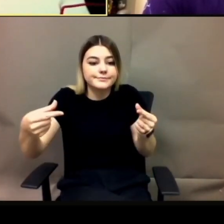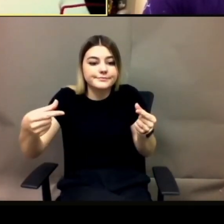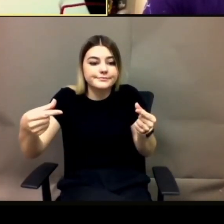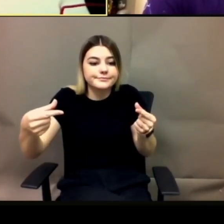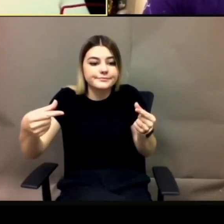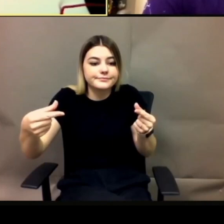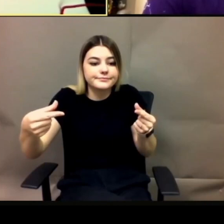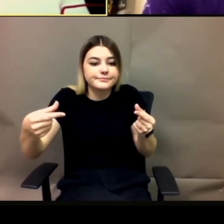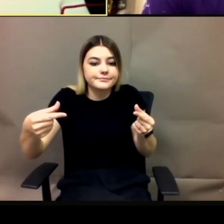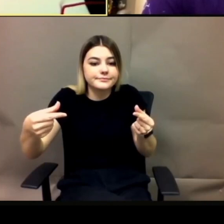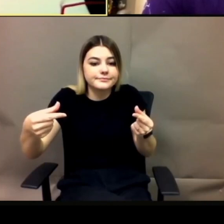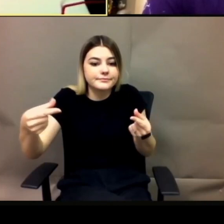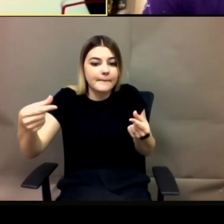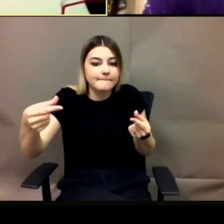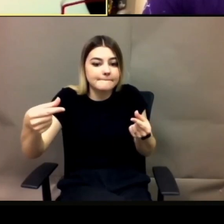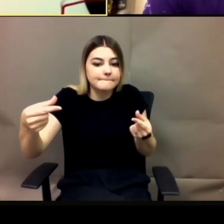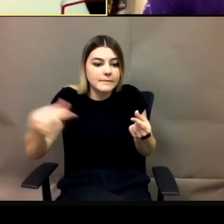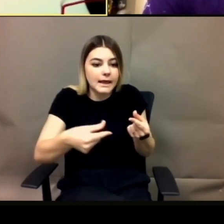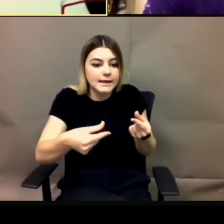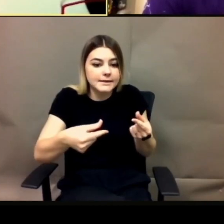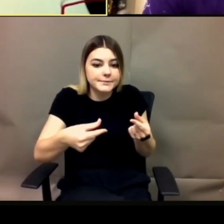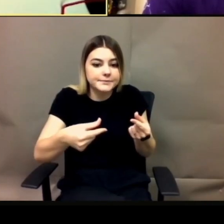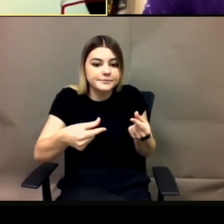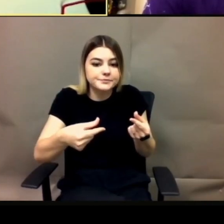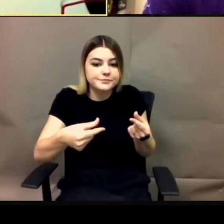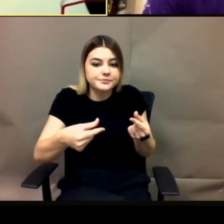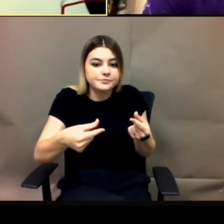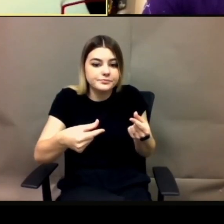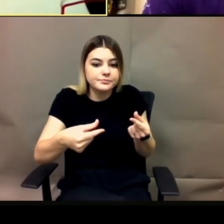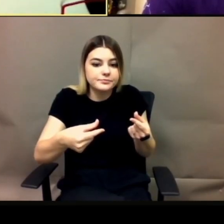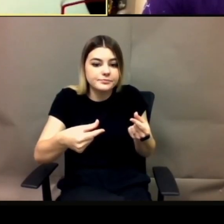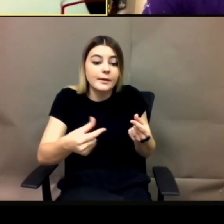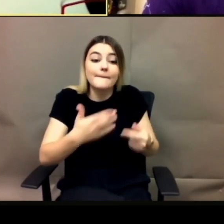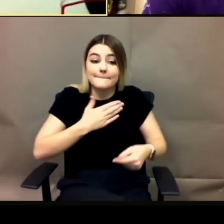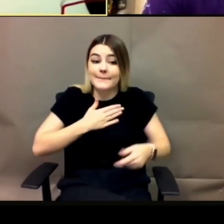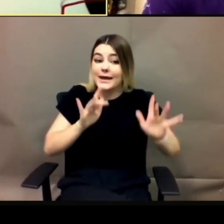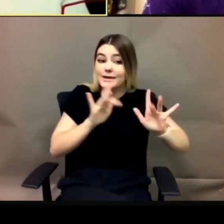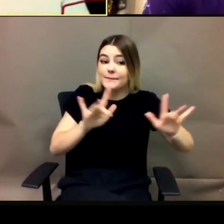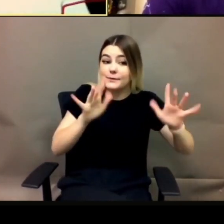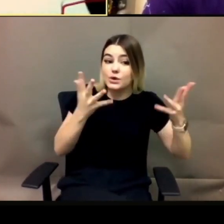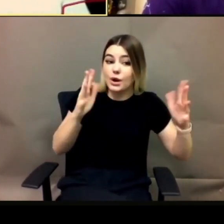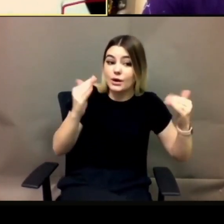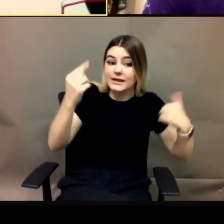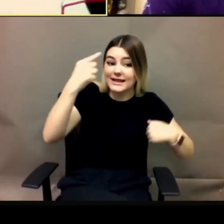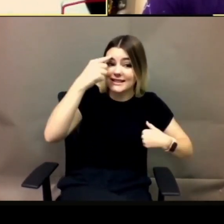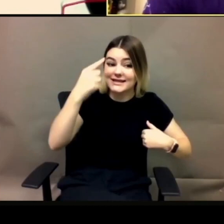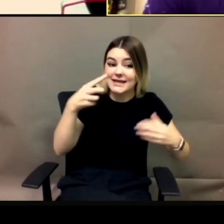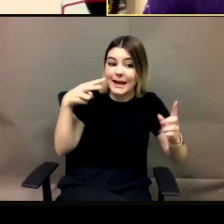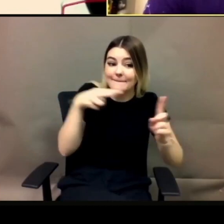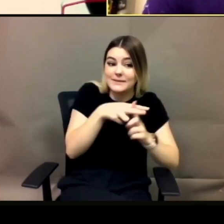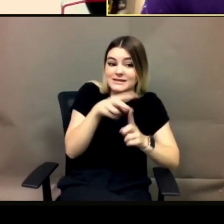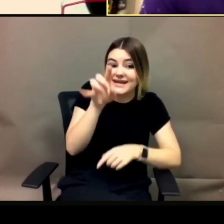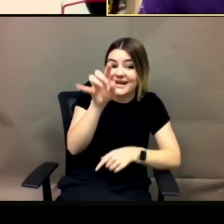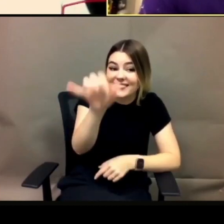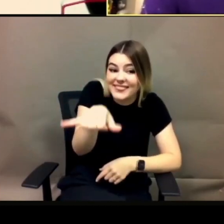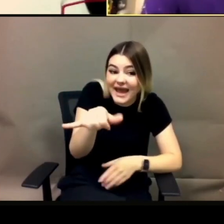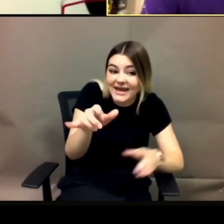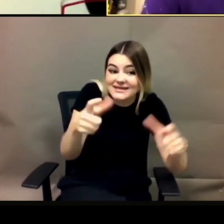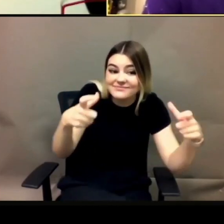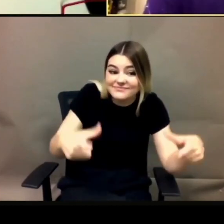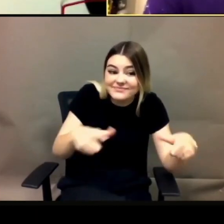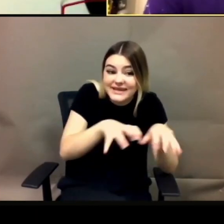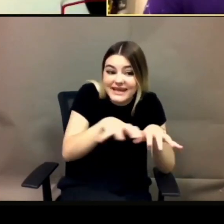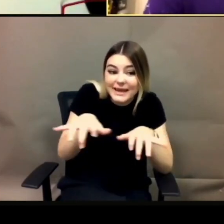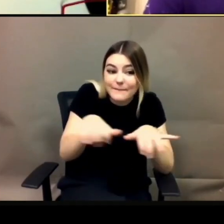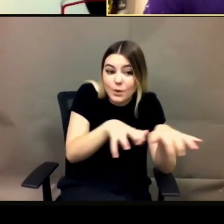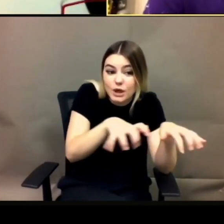ao computador que o make make está conectado, porque o computador fica pensando que eu estou usando o teclado.